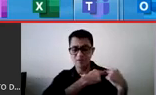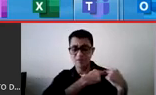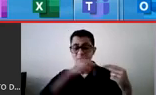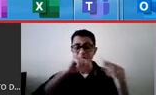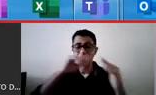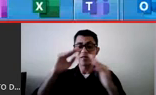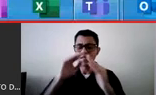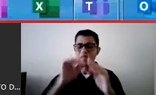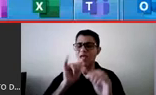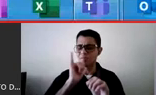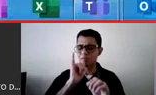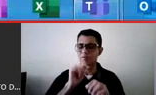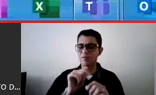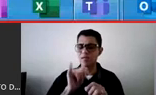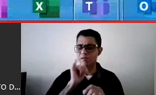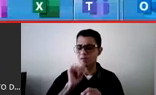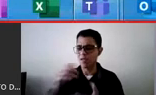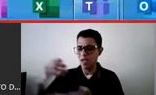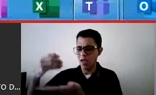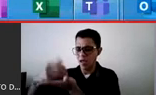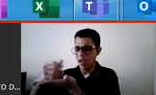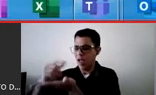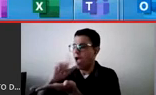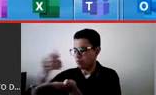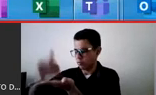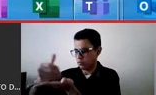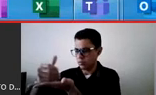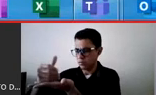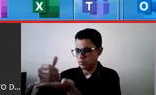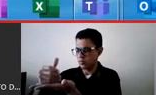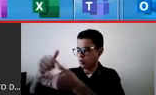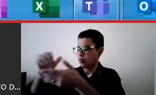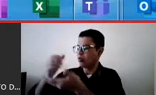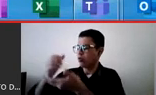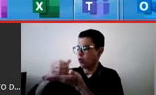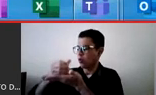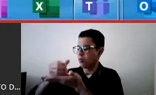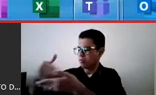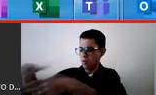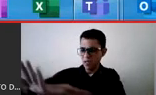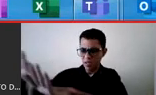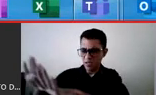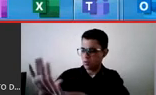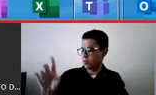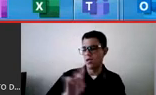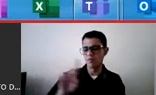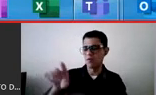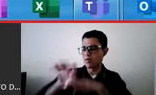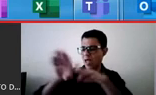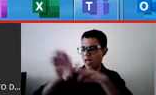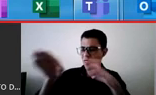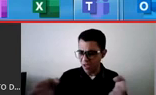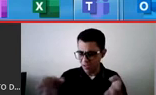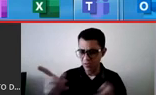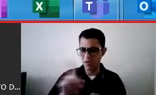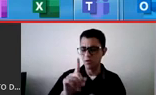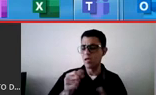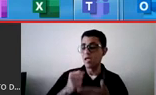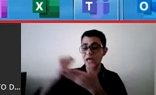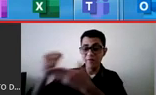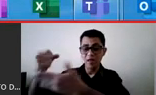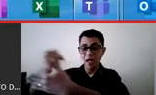Vamos supor, beber água, não vamos deixar o copo jogado no meio da sala. Pega esse copo e leva